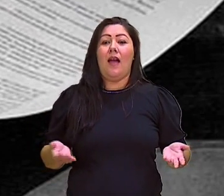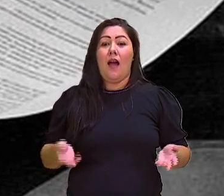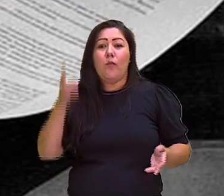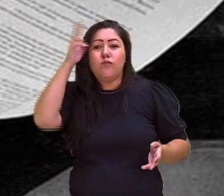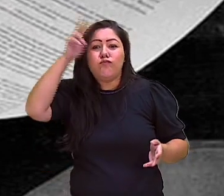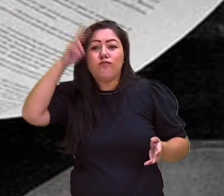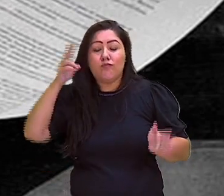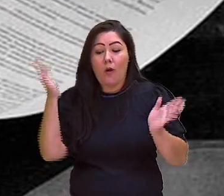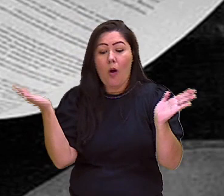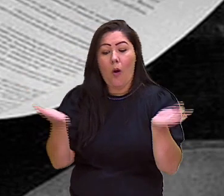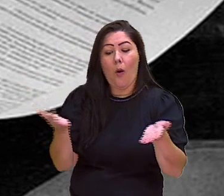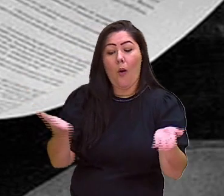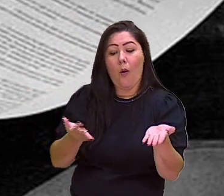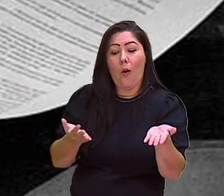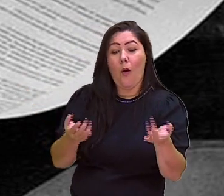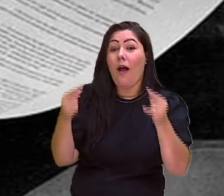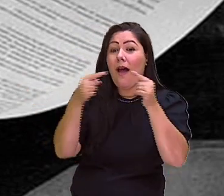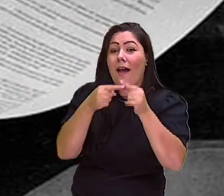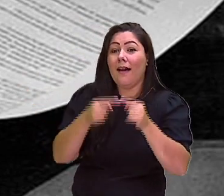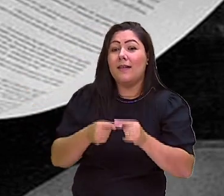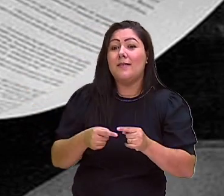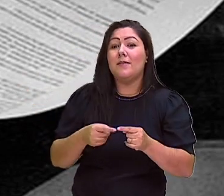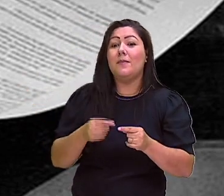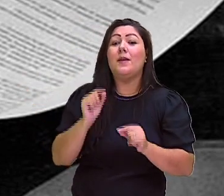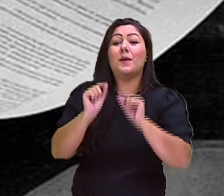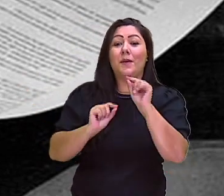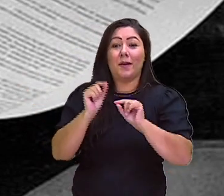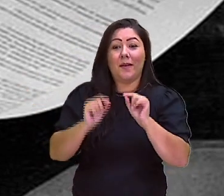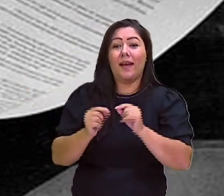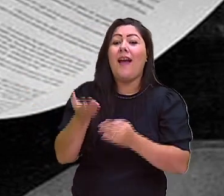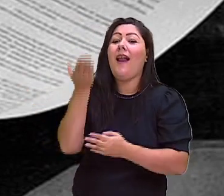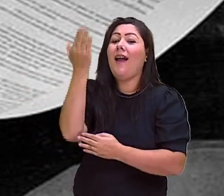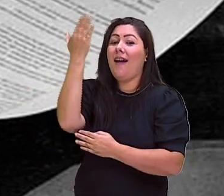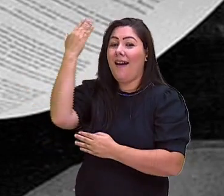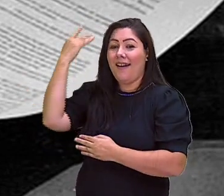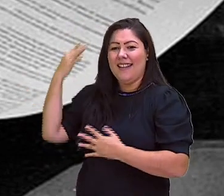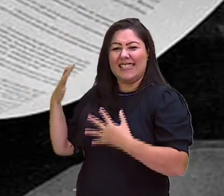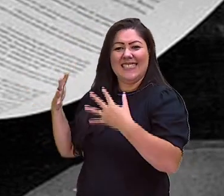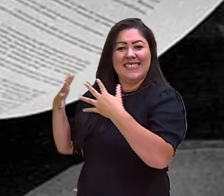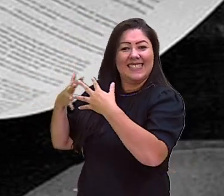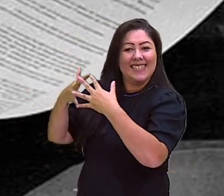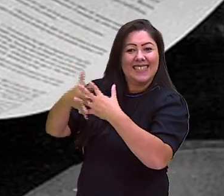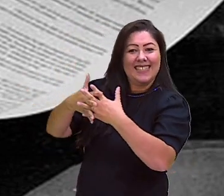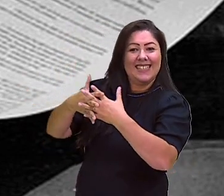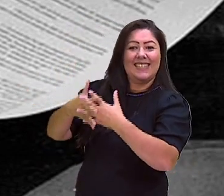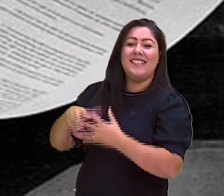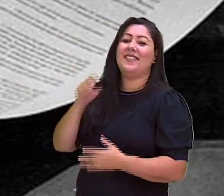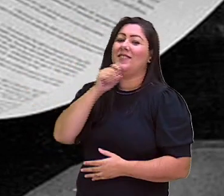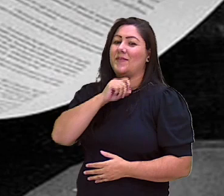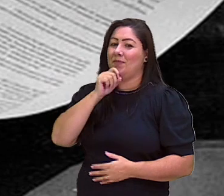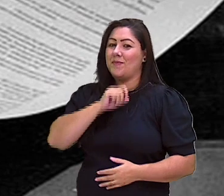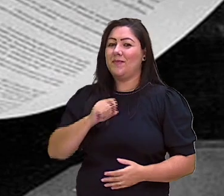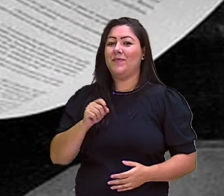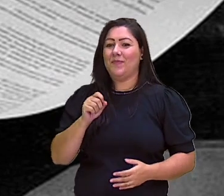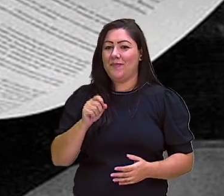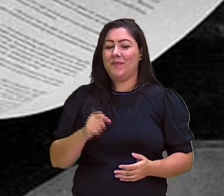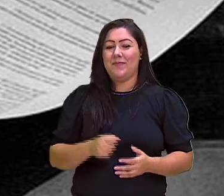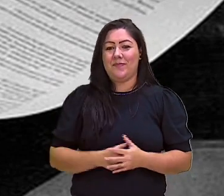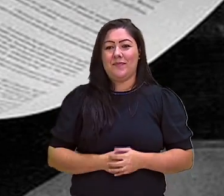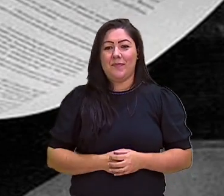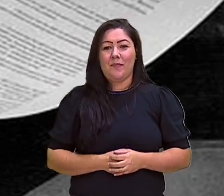atual está totalmente entrelaçada com a história antiga. As